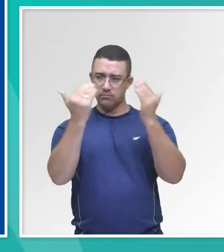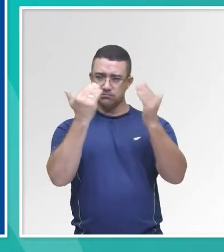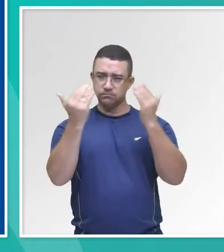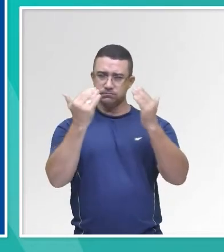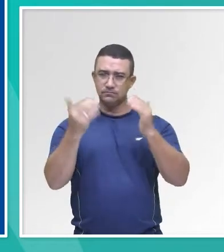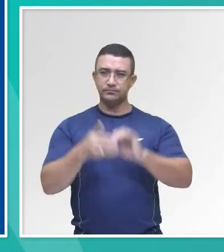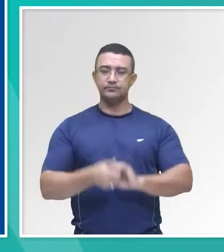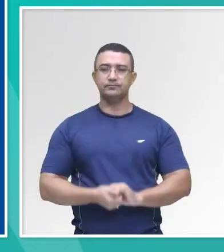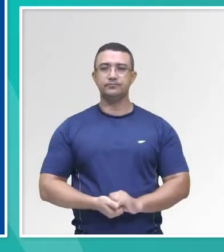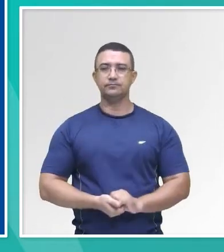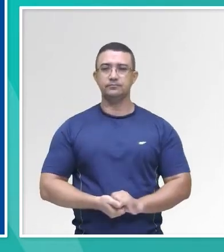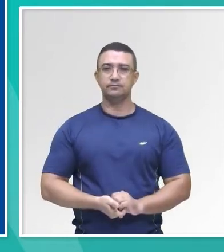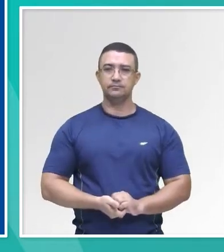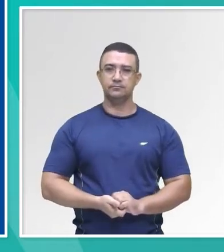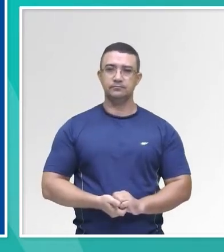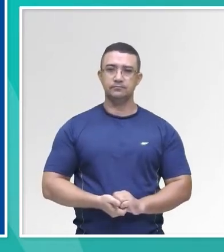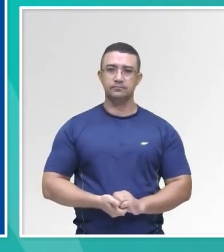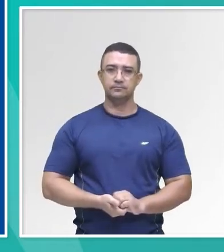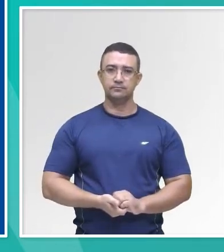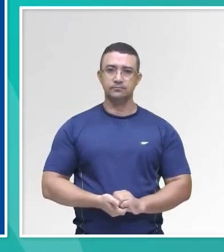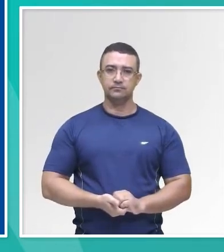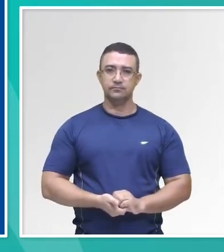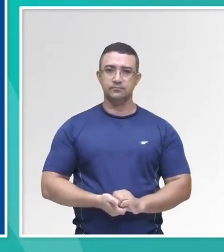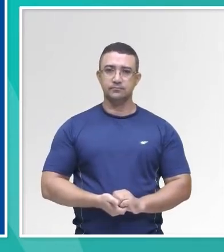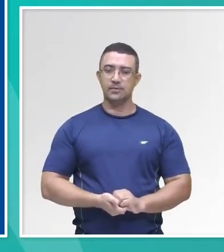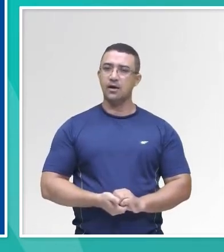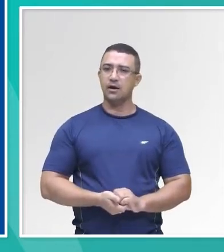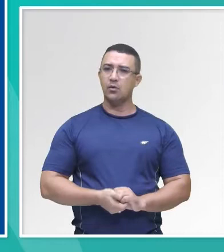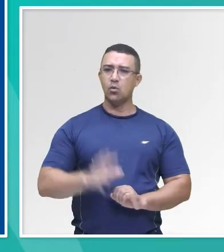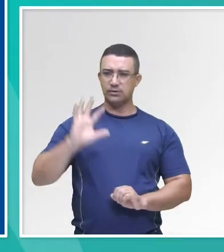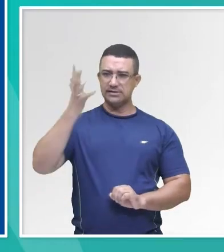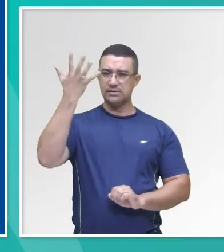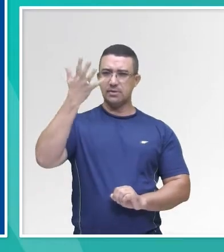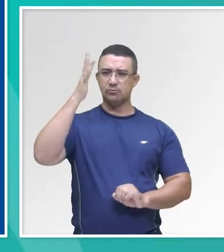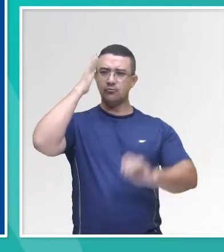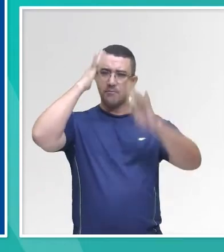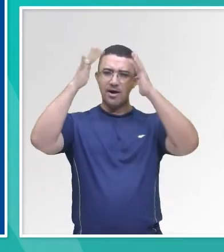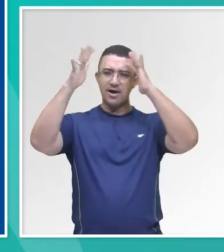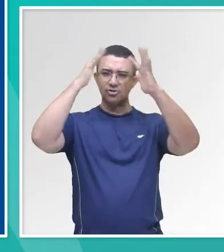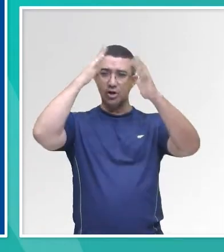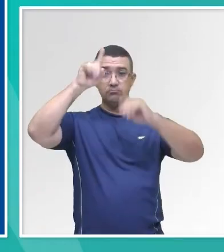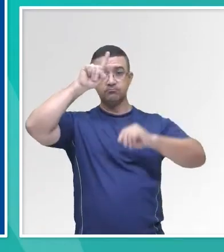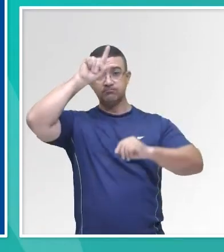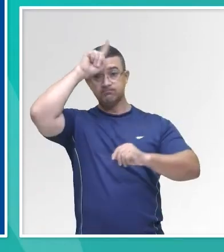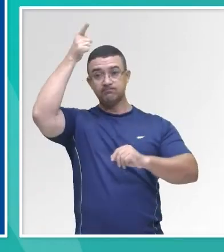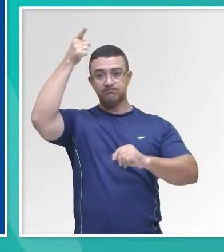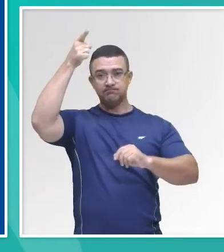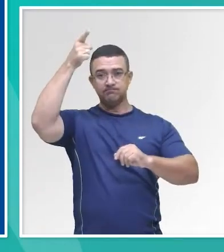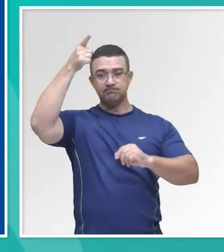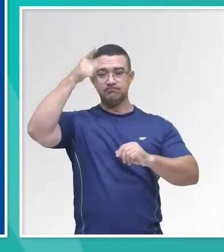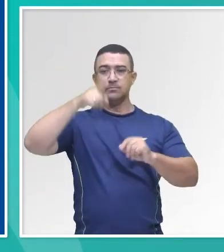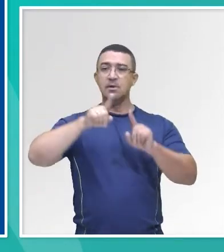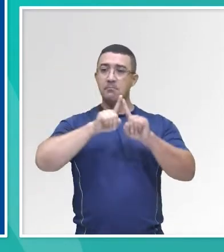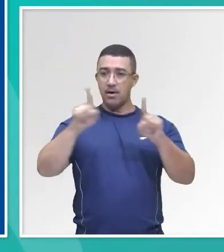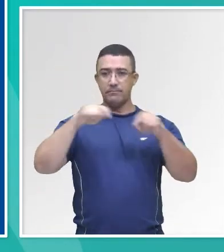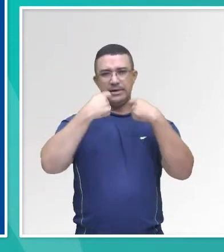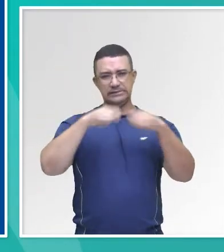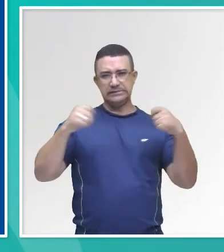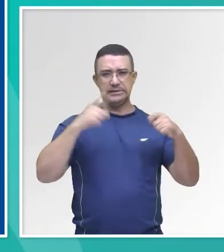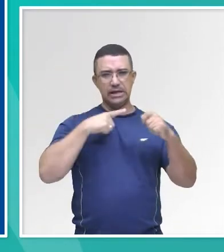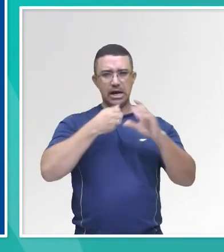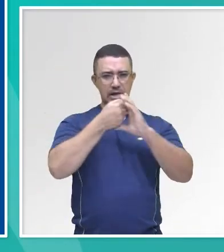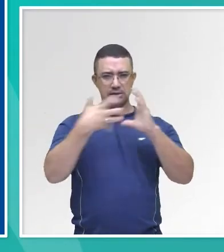então falei aqui, ó. É um fato imaginário, esse romance, tem que ser verossímil, ele